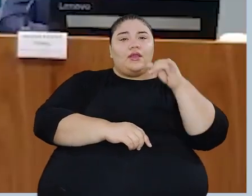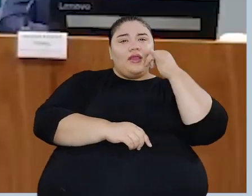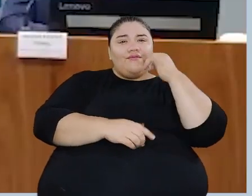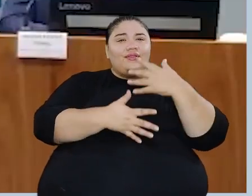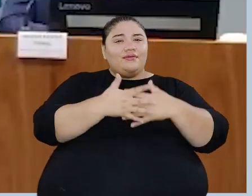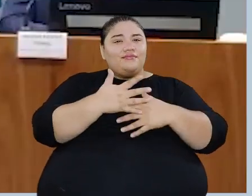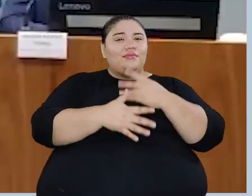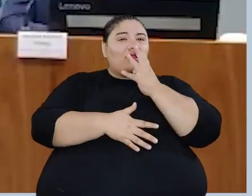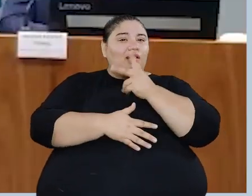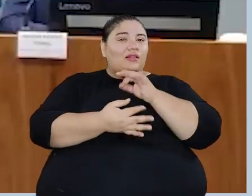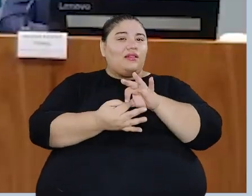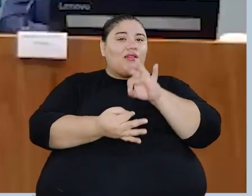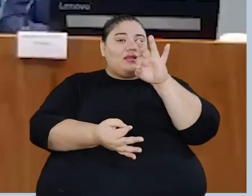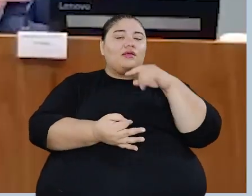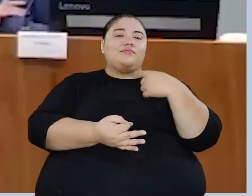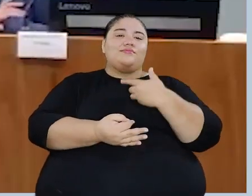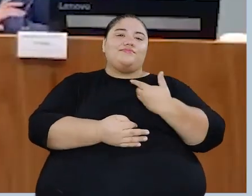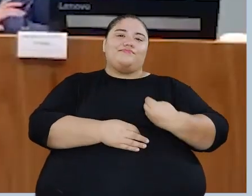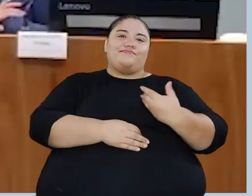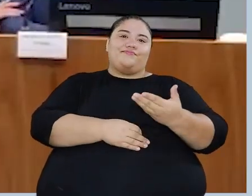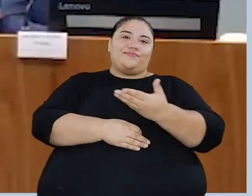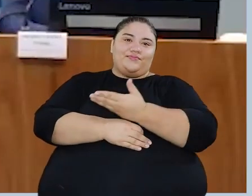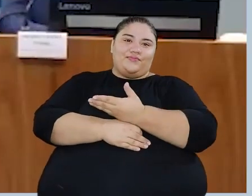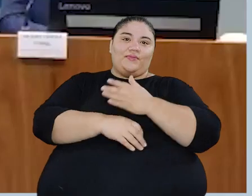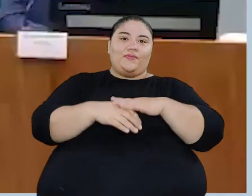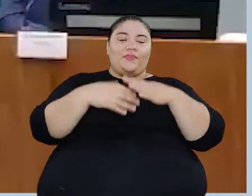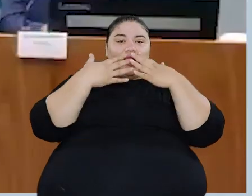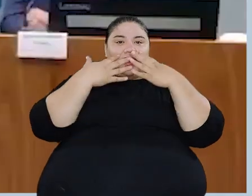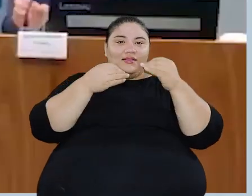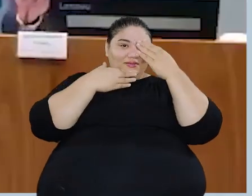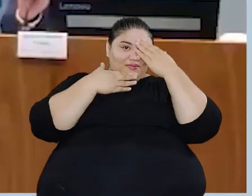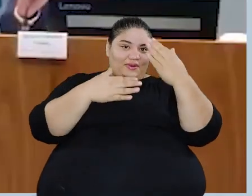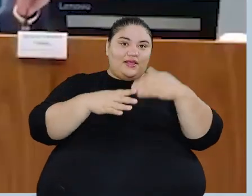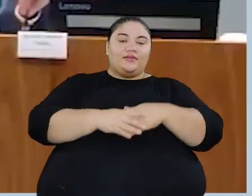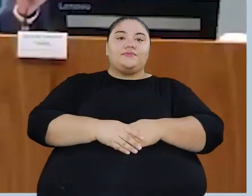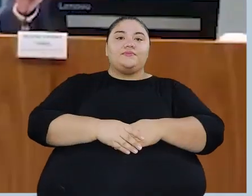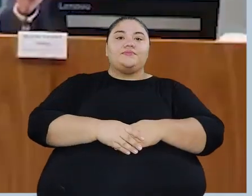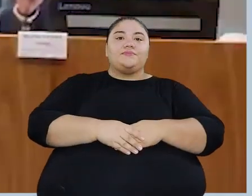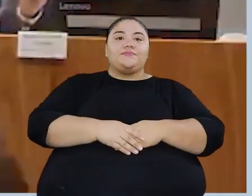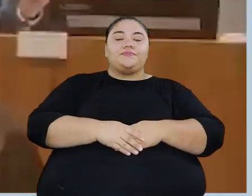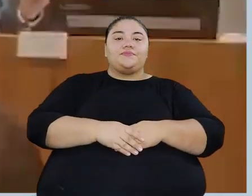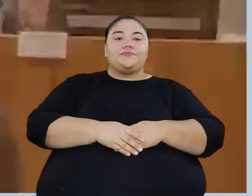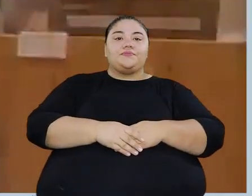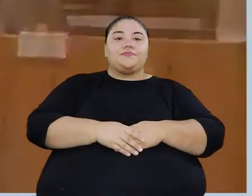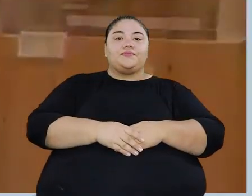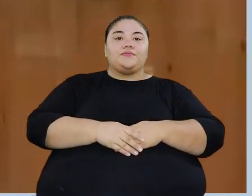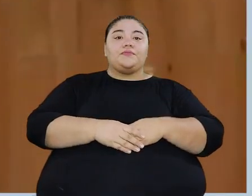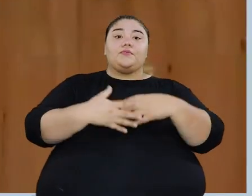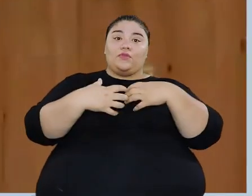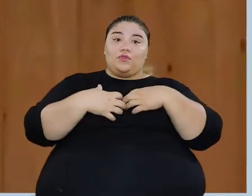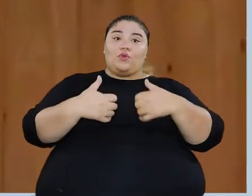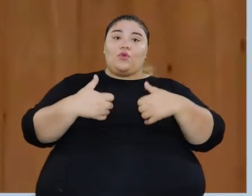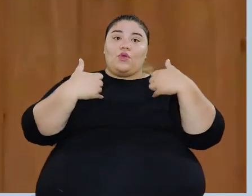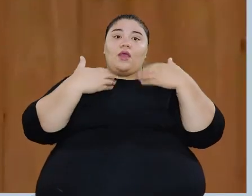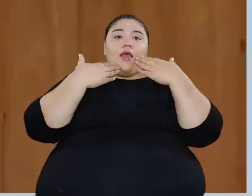passar a palavra ao nosso palestrante para ouvi-lo atentamente. Obrigada. Muito obrigado. Fico muito